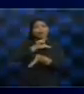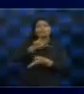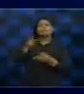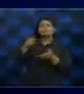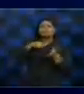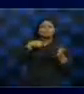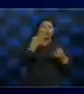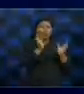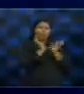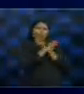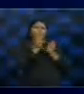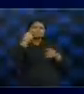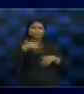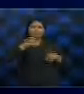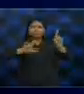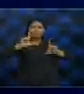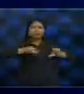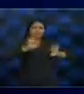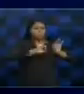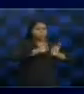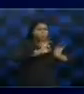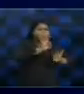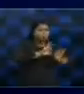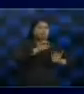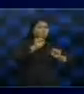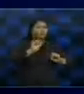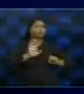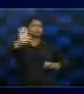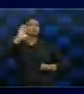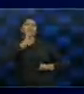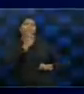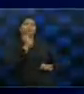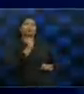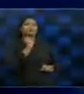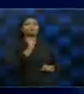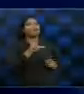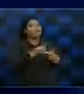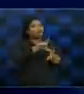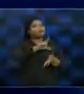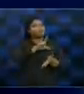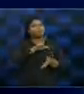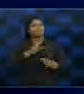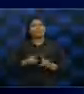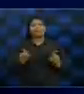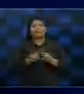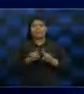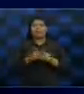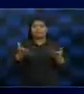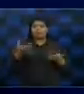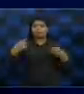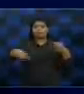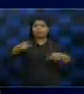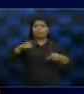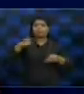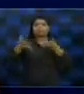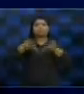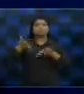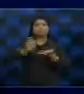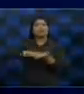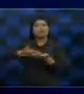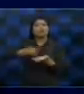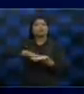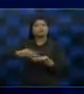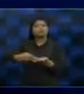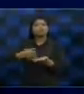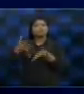intervalos dos blocos pela organização do debate. Esse debate ainda tem tradução simultânea por Libras, a língua brasileira